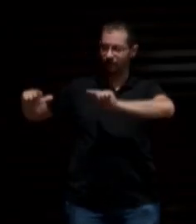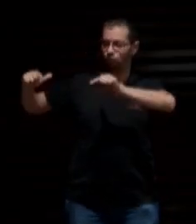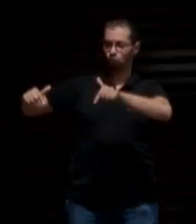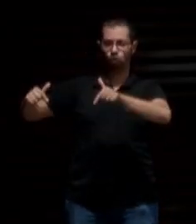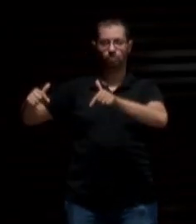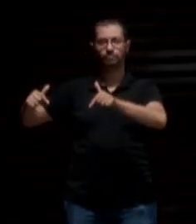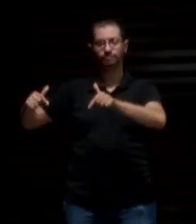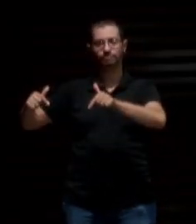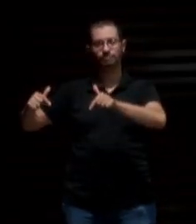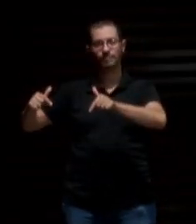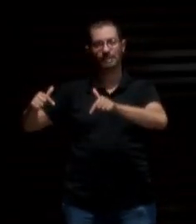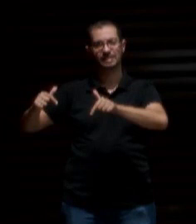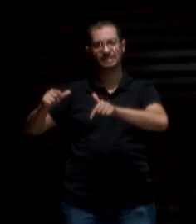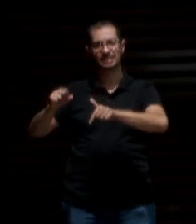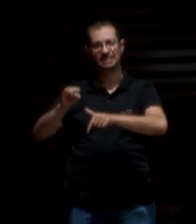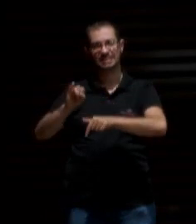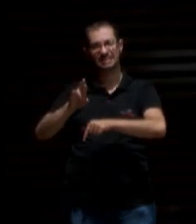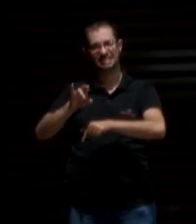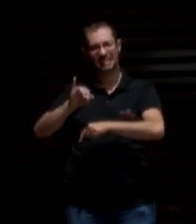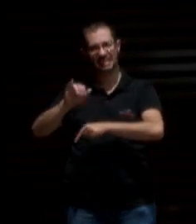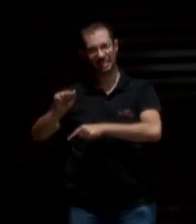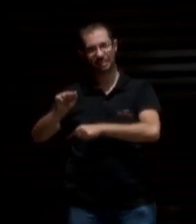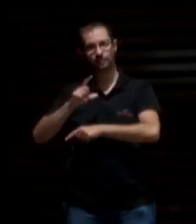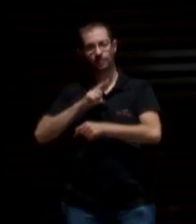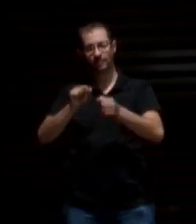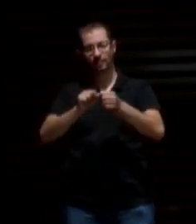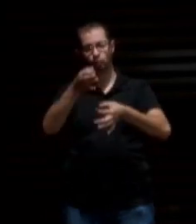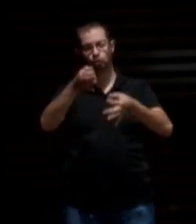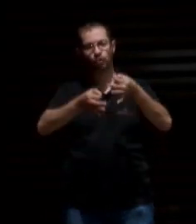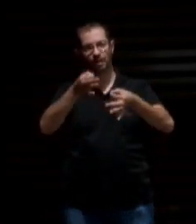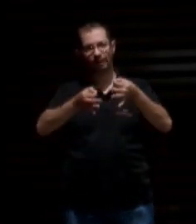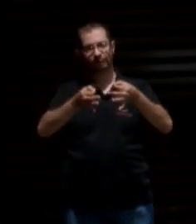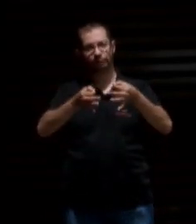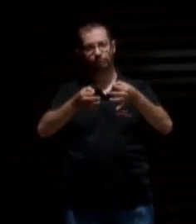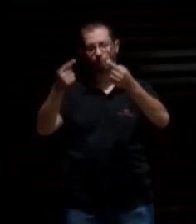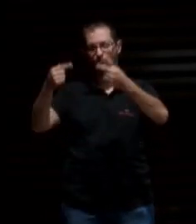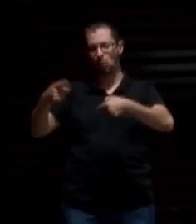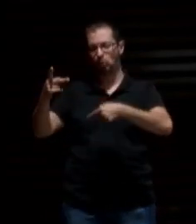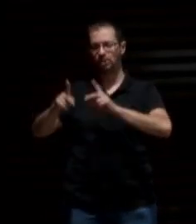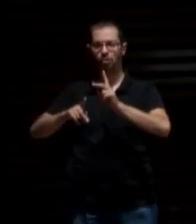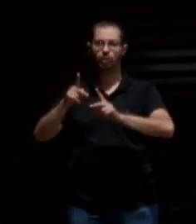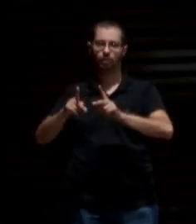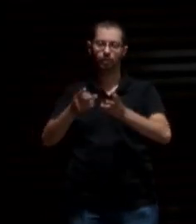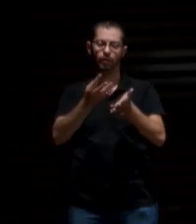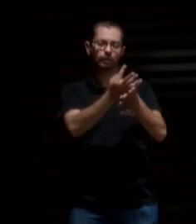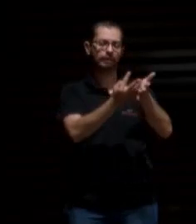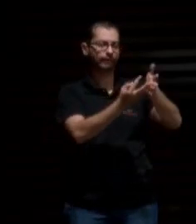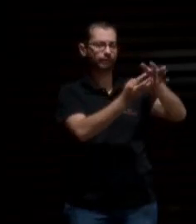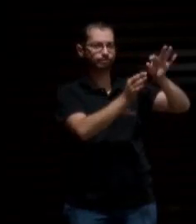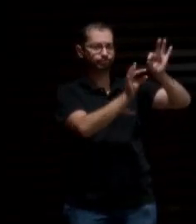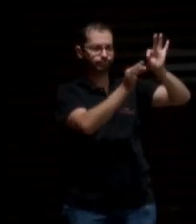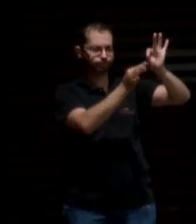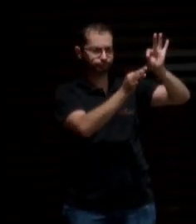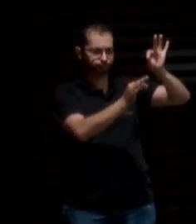o julgamento sobre o seu povo. Esse é o contexto que nós vamos ler aqui. O texto é longo, então eu vou